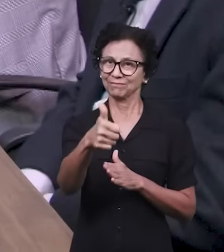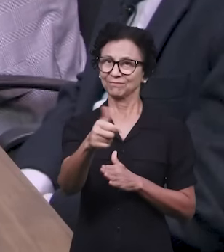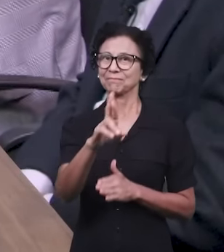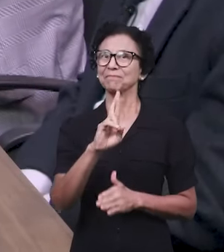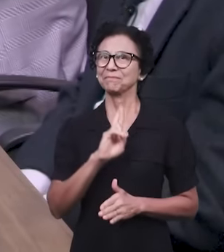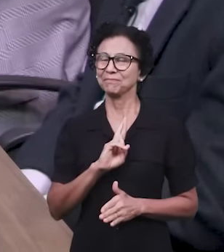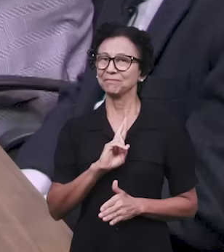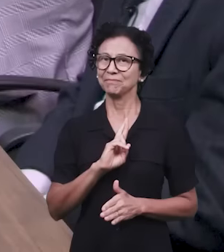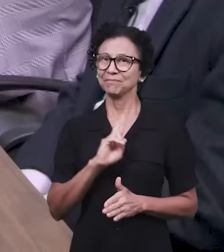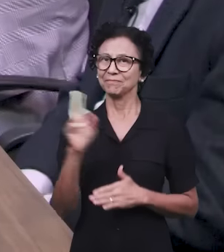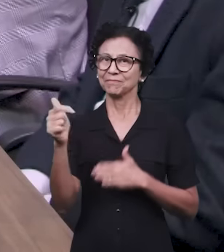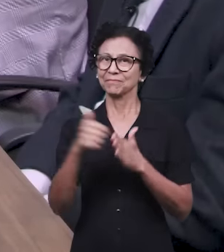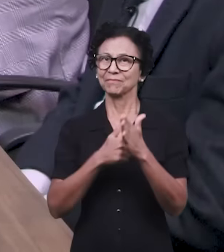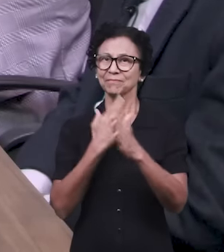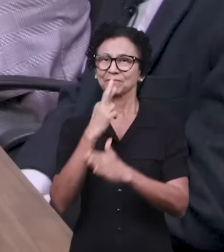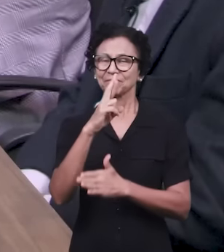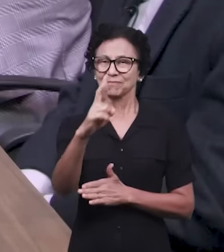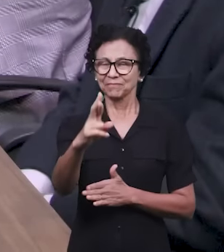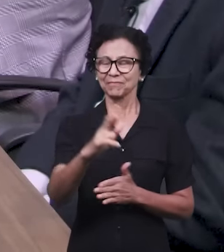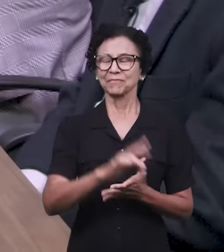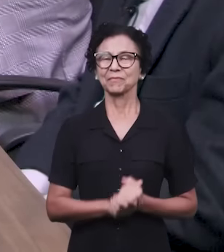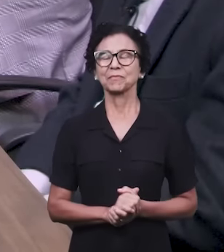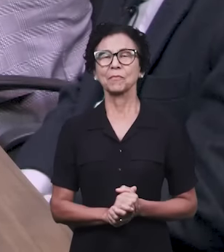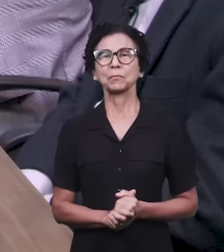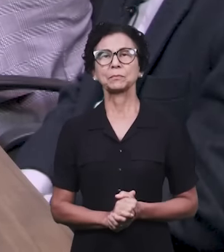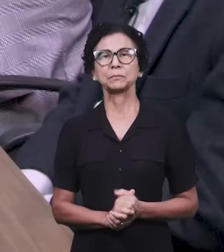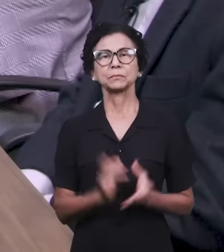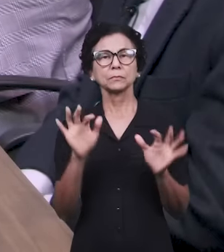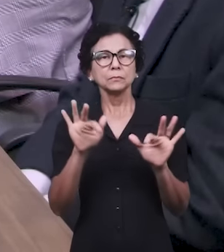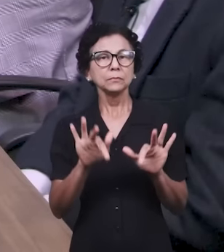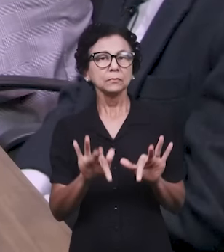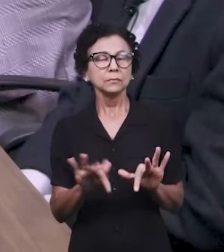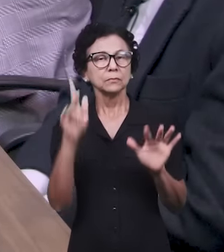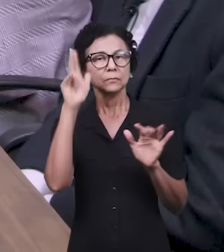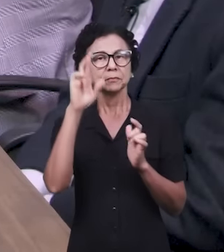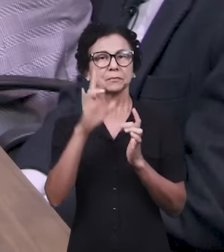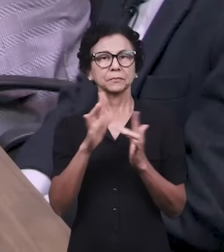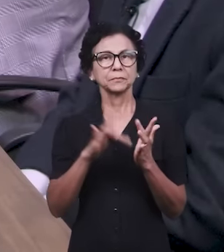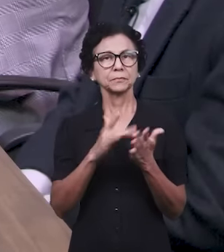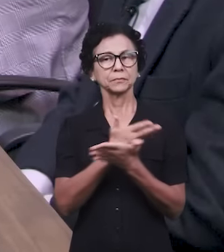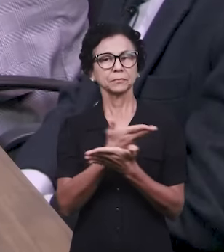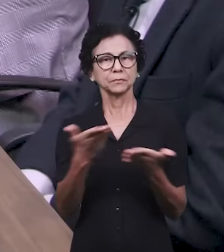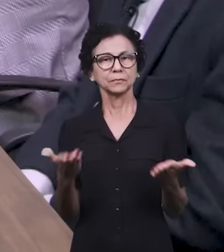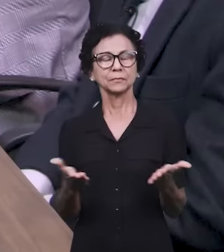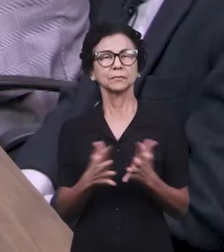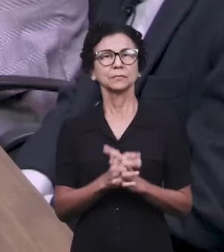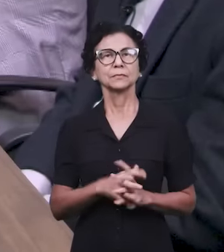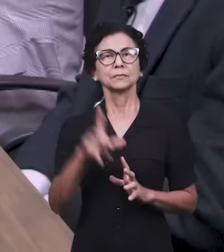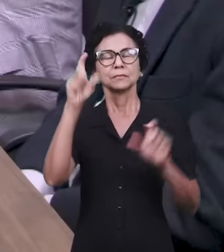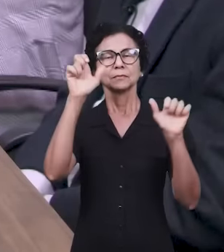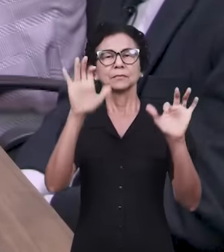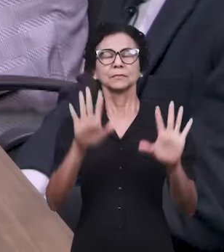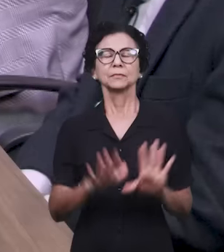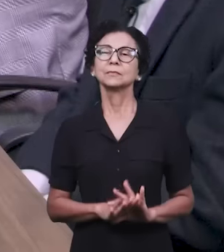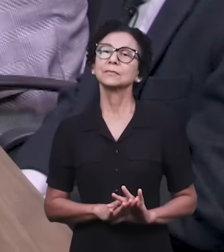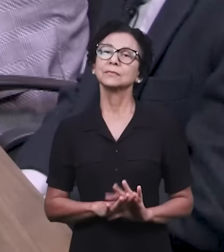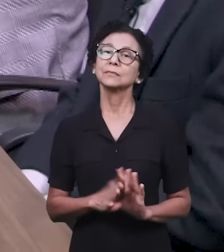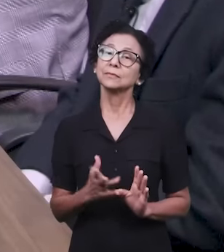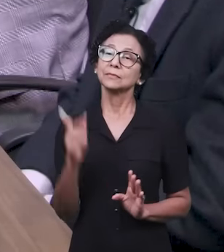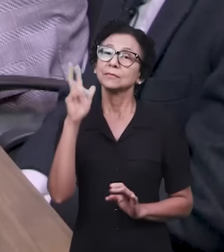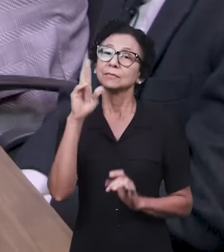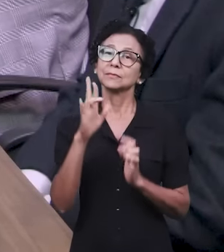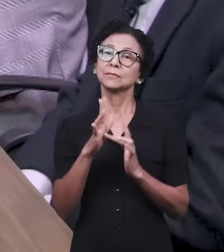respostas também serão trazidas a cada edição do programa, tá bom? Então a gente encerra. A paz do Senhor aos companheiros que estão aqui. Deus abençoe. E a